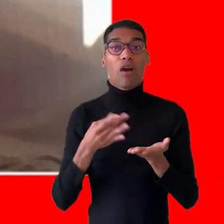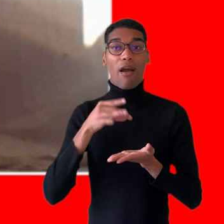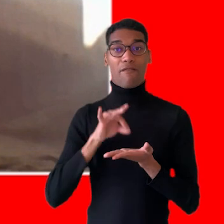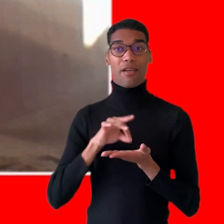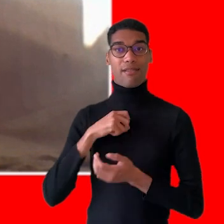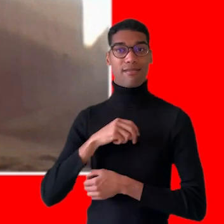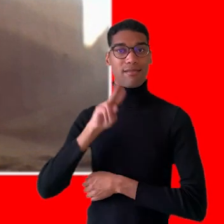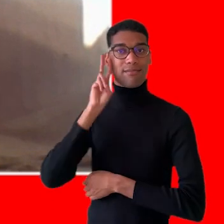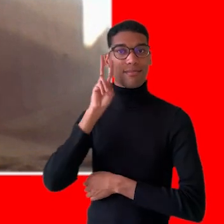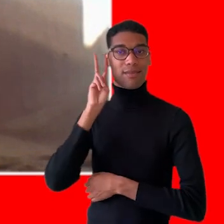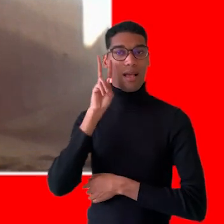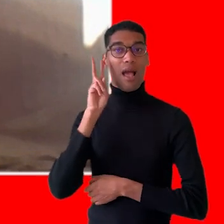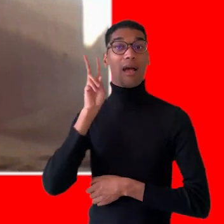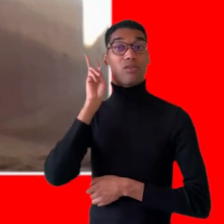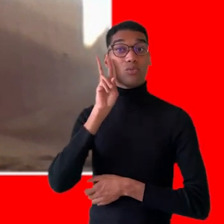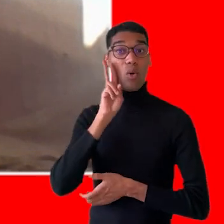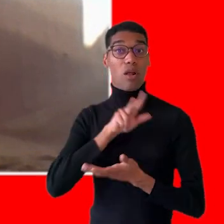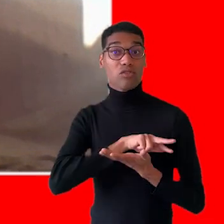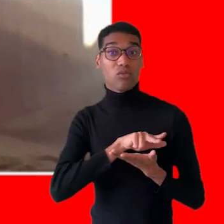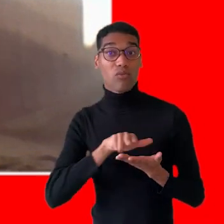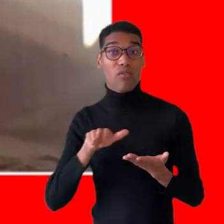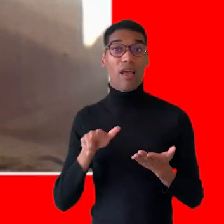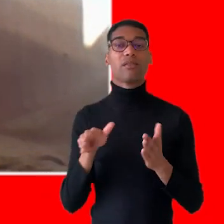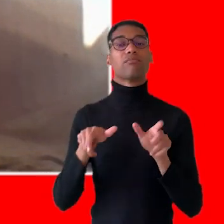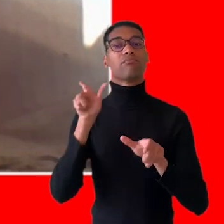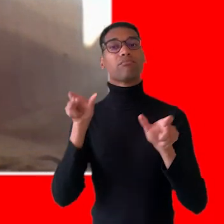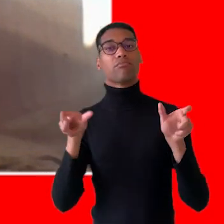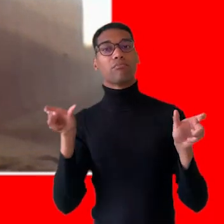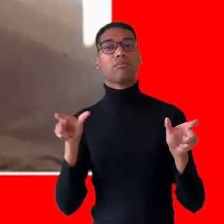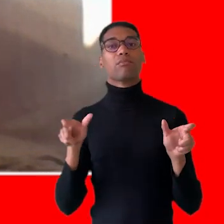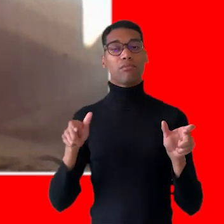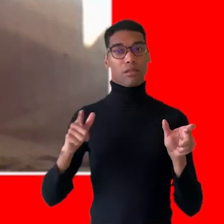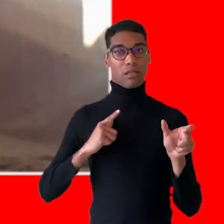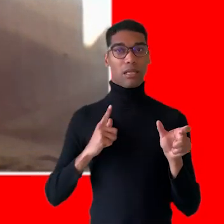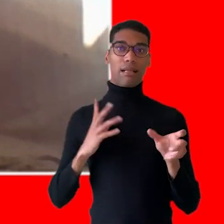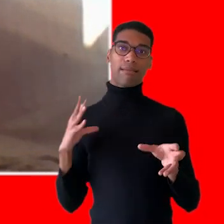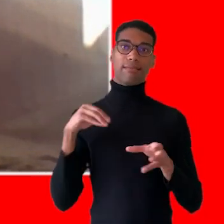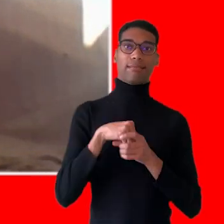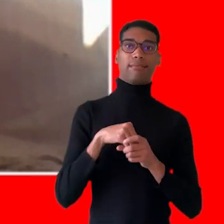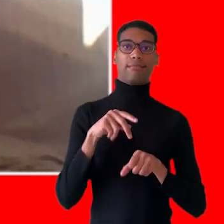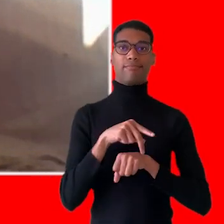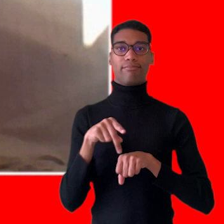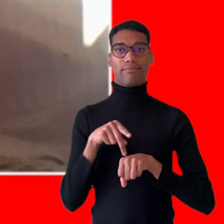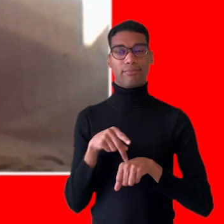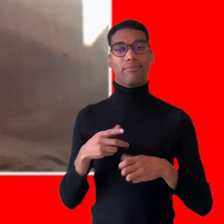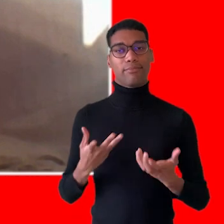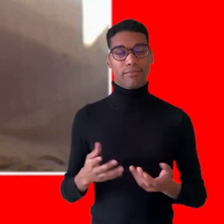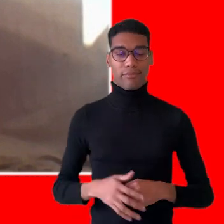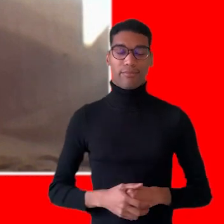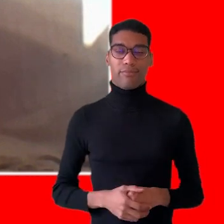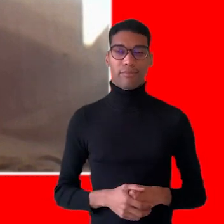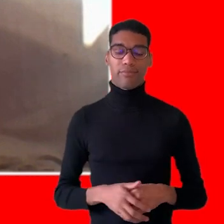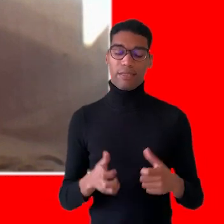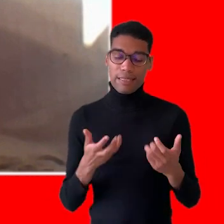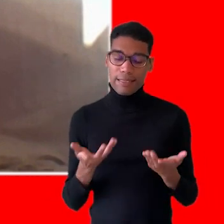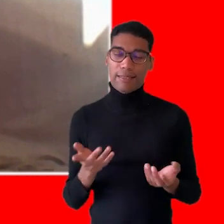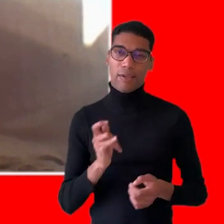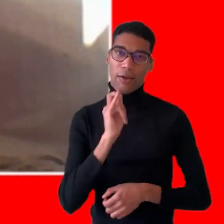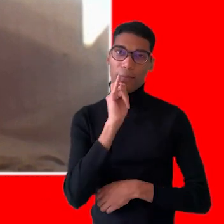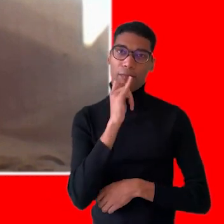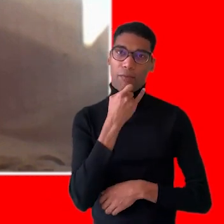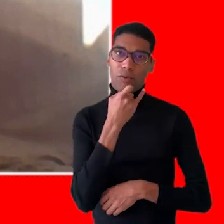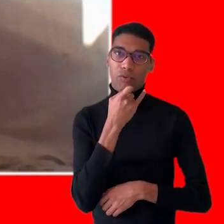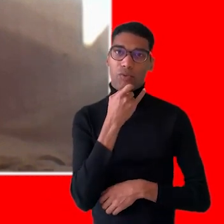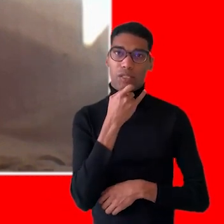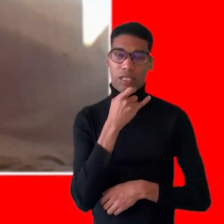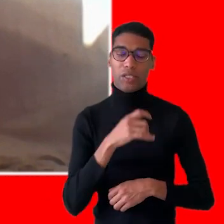verdadeiras histórias, as histórias diversas dos povos que conformam a nossa nação. Então, é muito triste, e